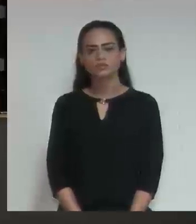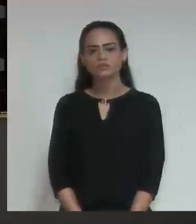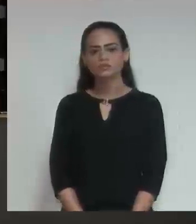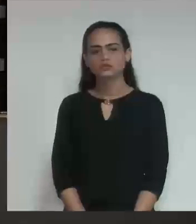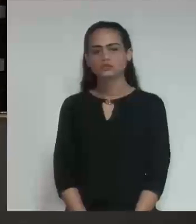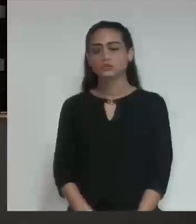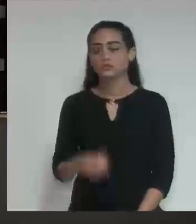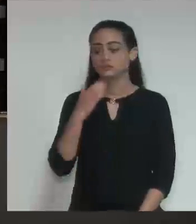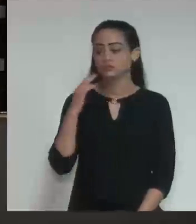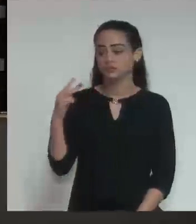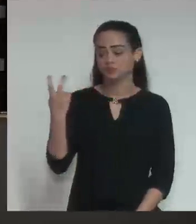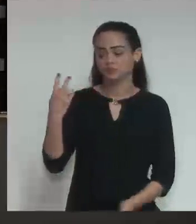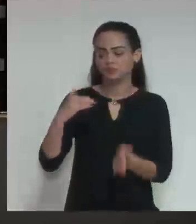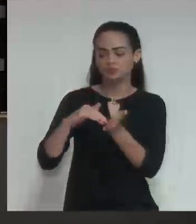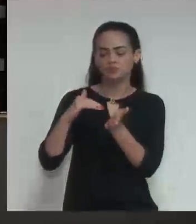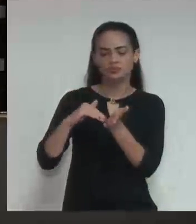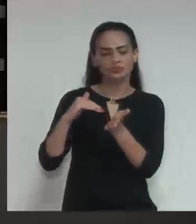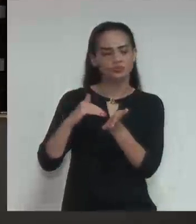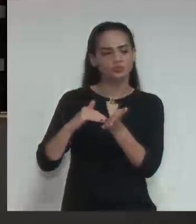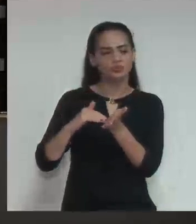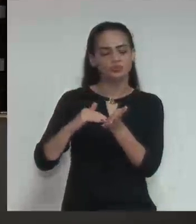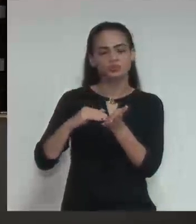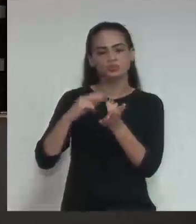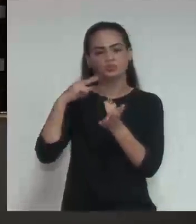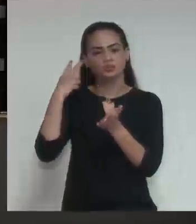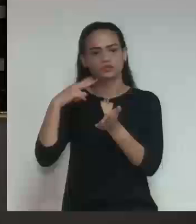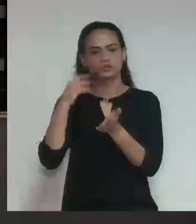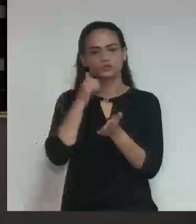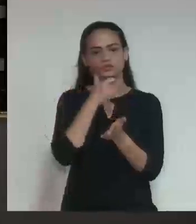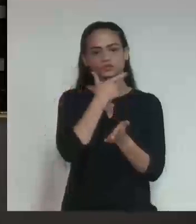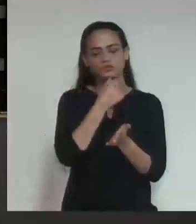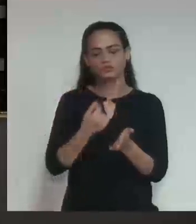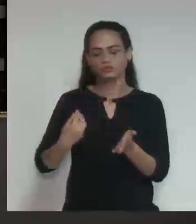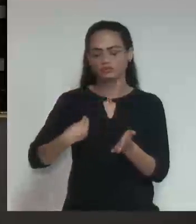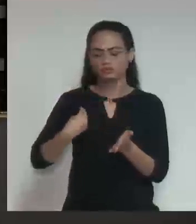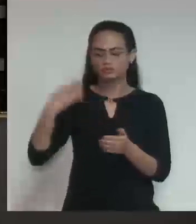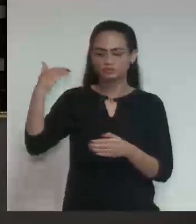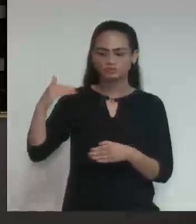Solicito ao segundo secretário que proceda à verificação de vereadores e vereadoras.